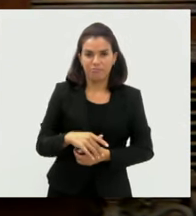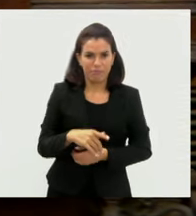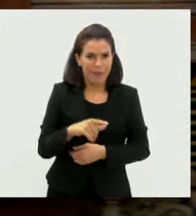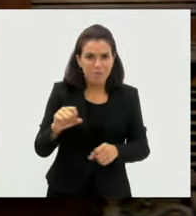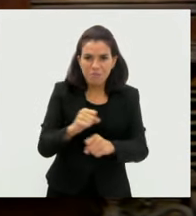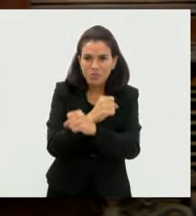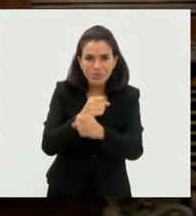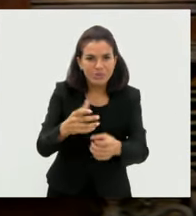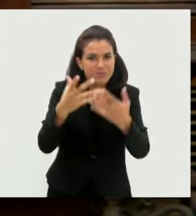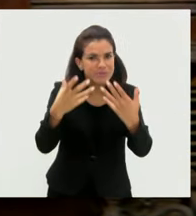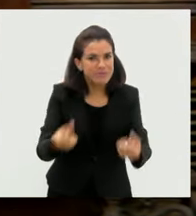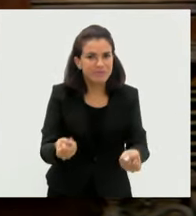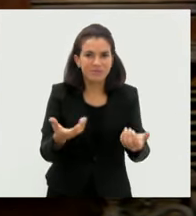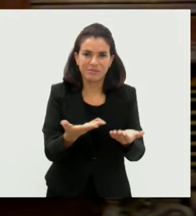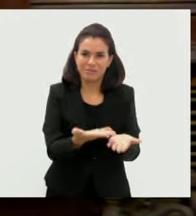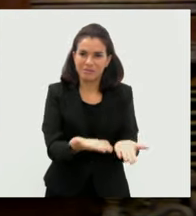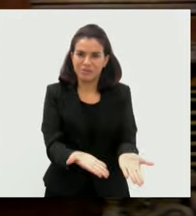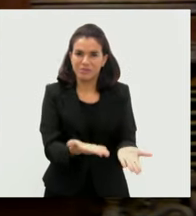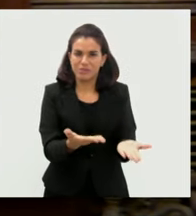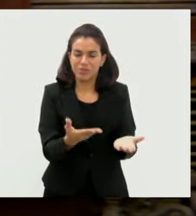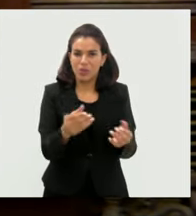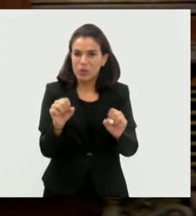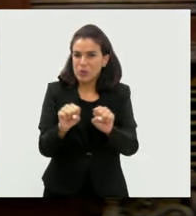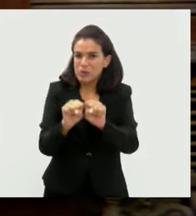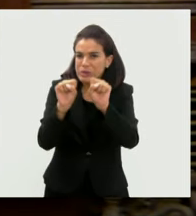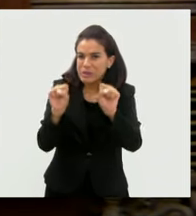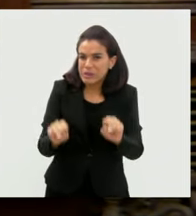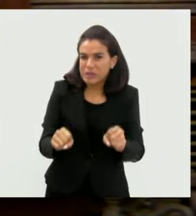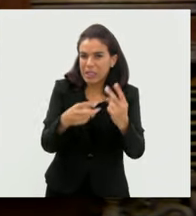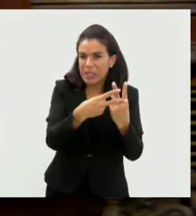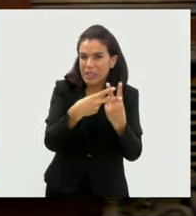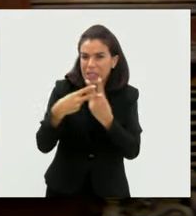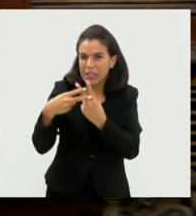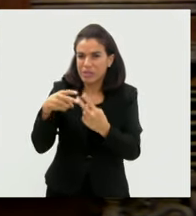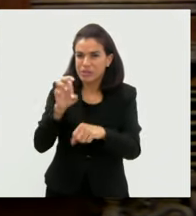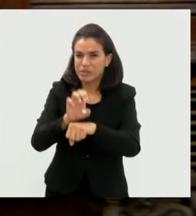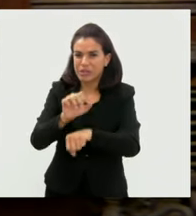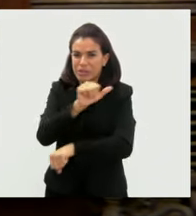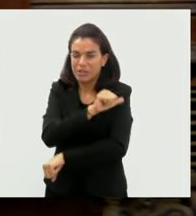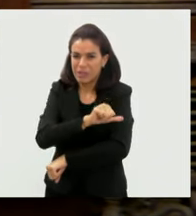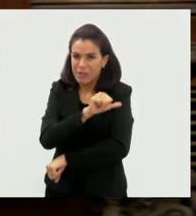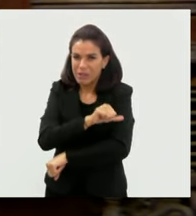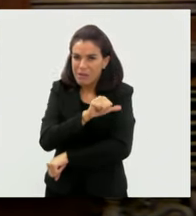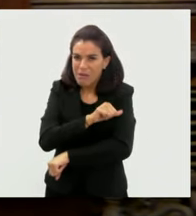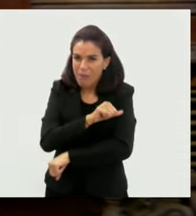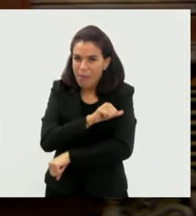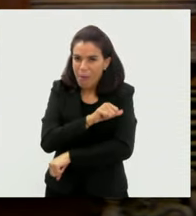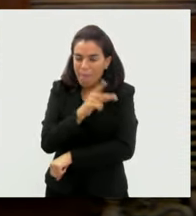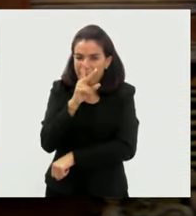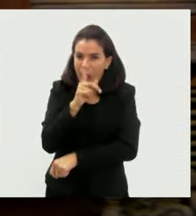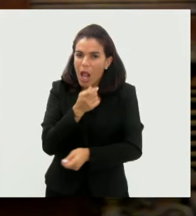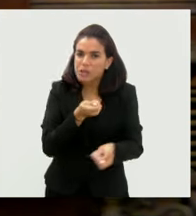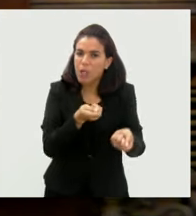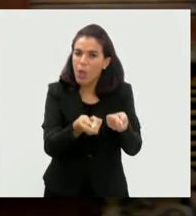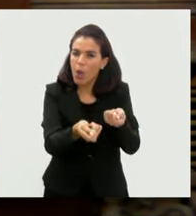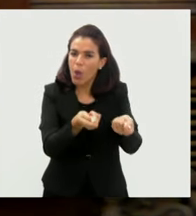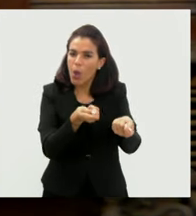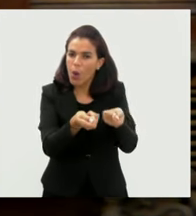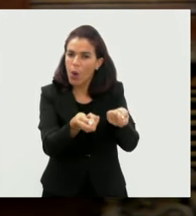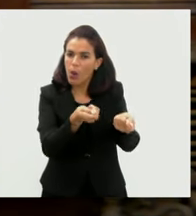É inaceitável o sistema prisional do Rio de Janeiro ainda ser comandado por essa senhora que lá